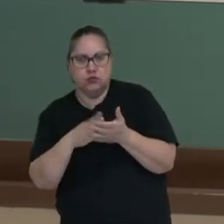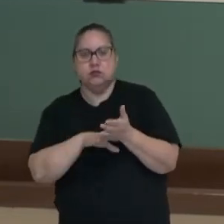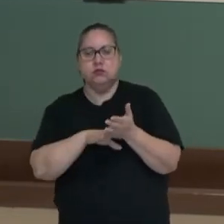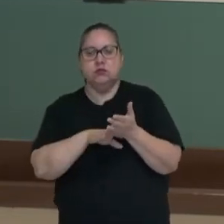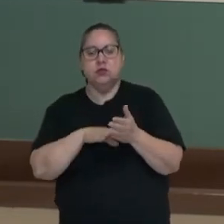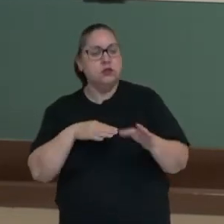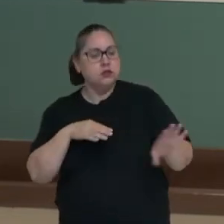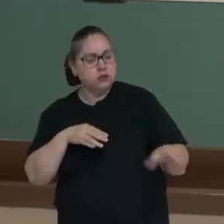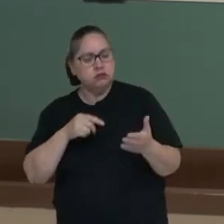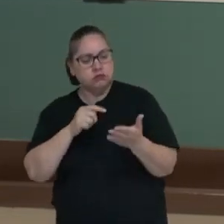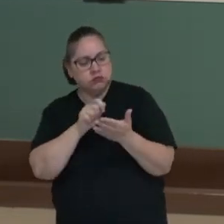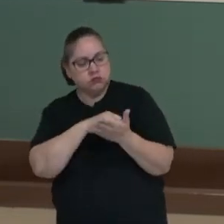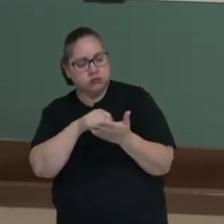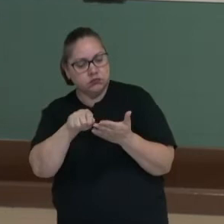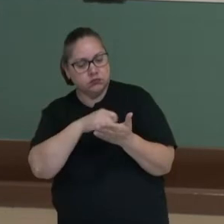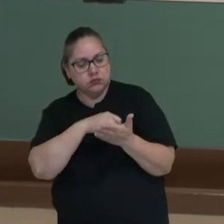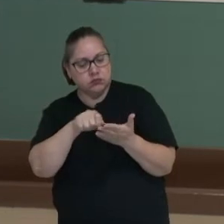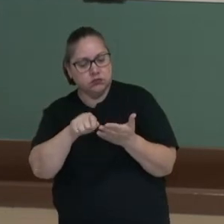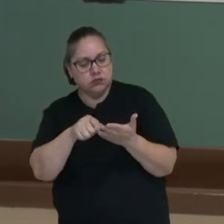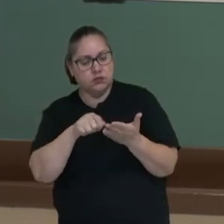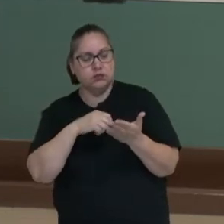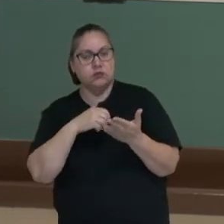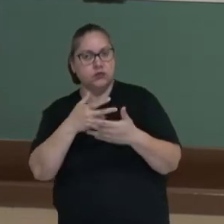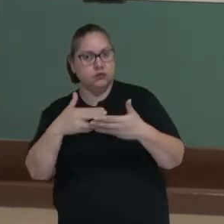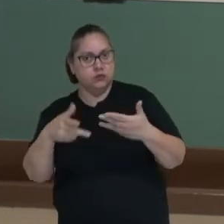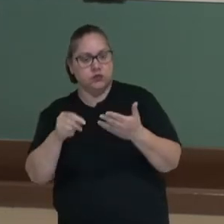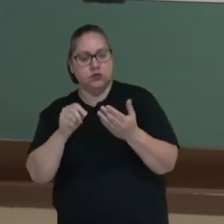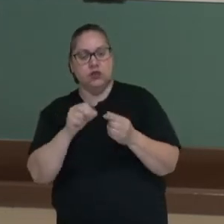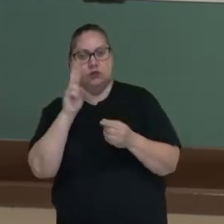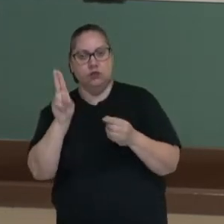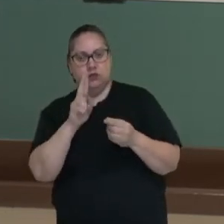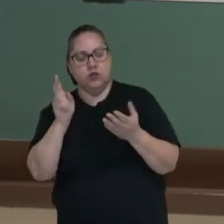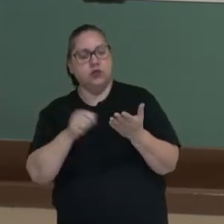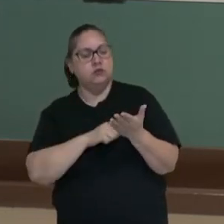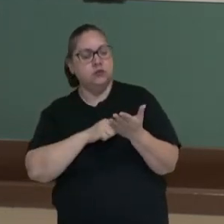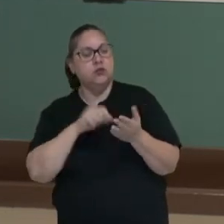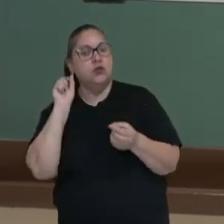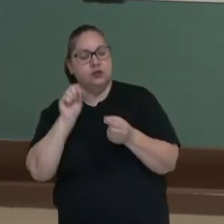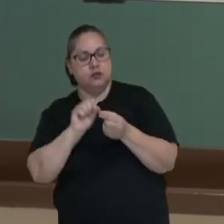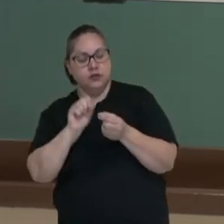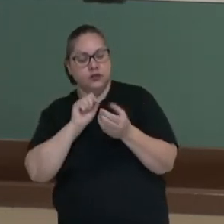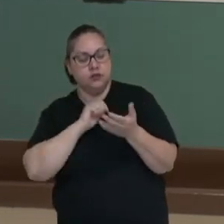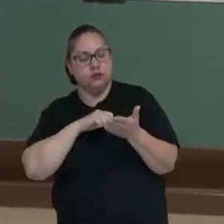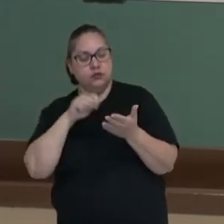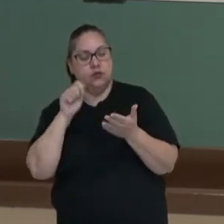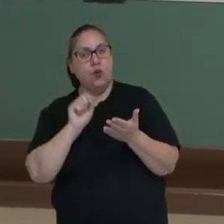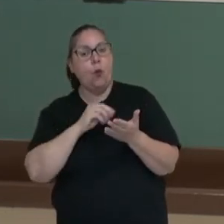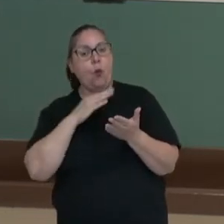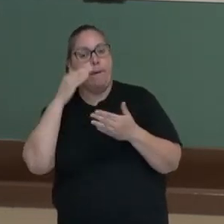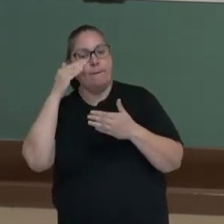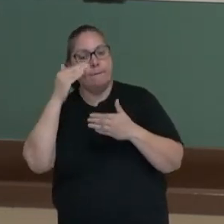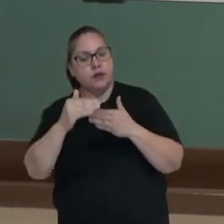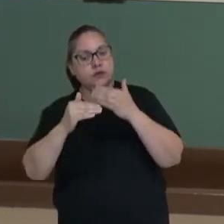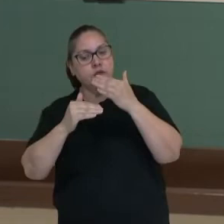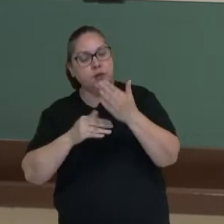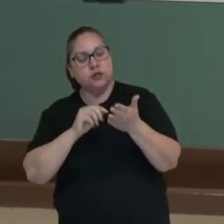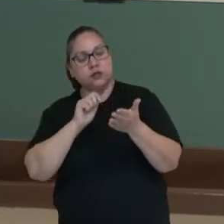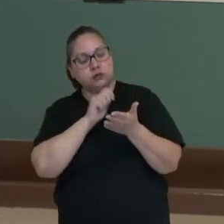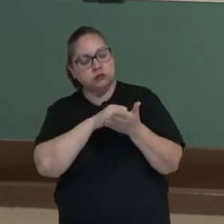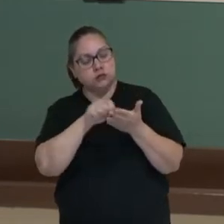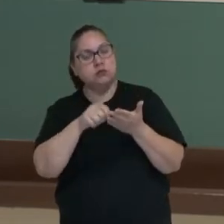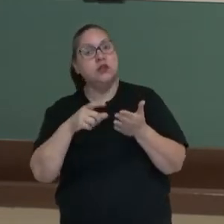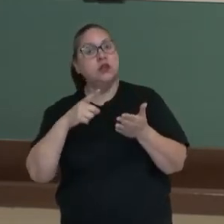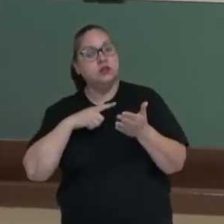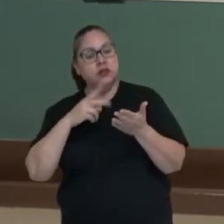um caderninho do lado. Eles anotam os materiais, o que eles estão fazendo, o passo a passo e tem